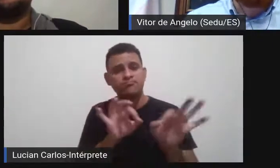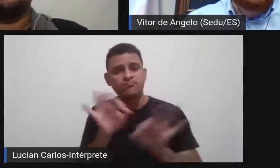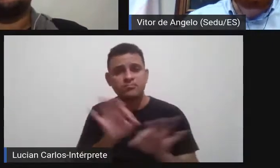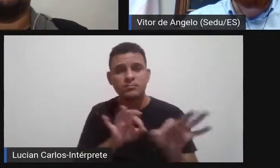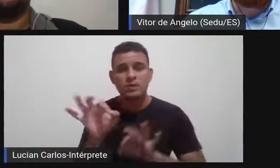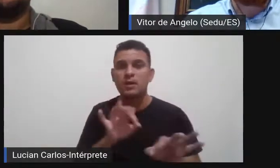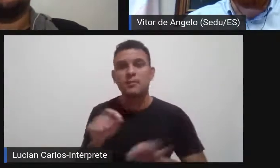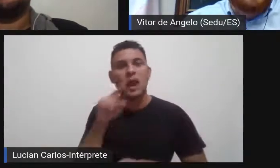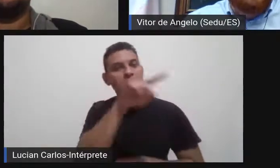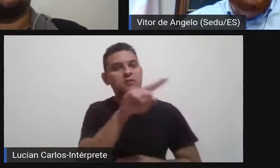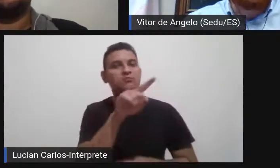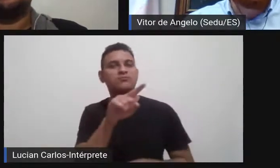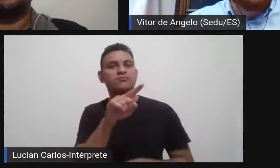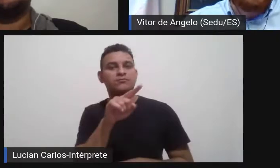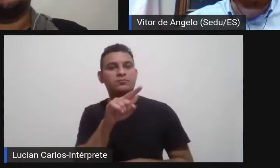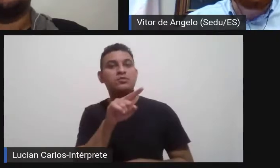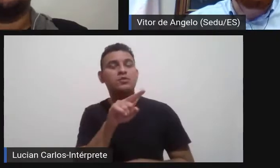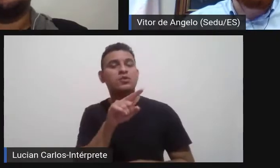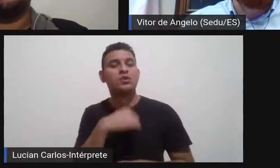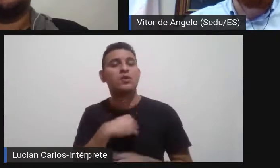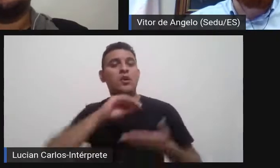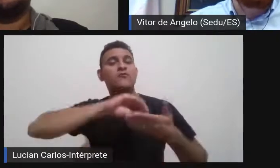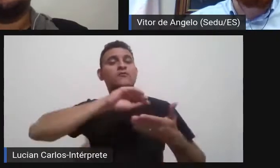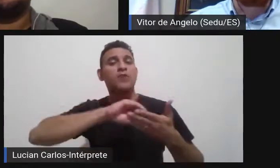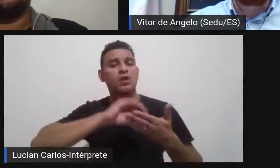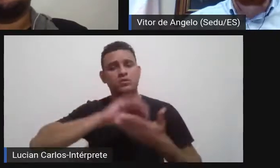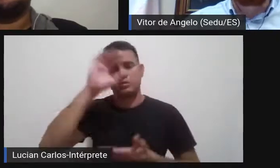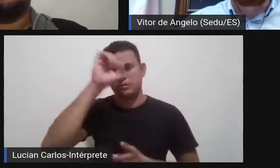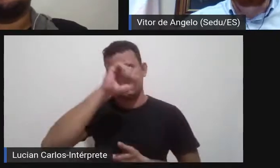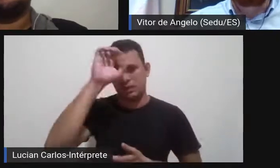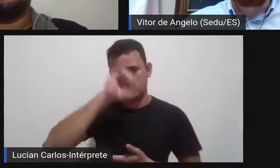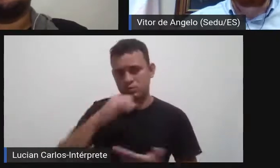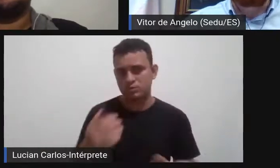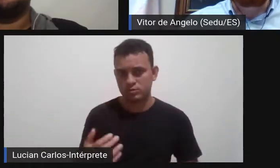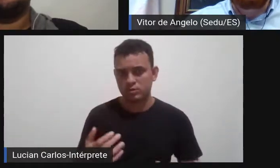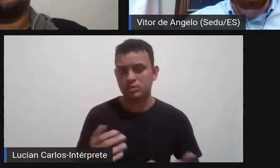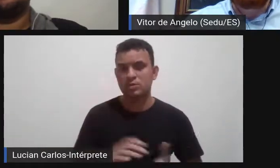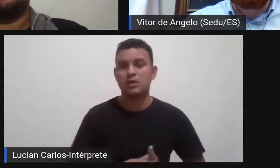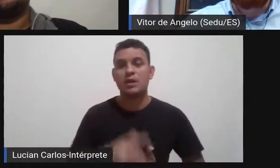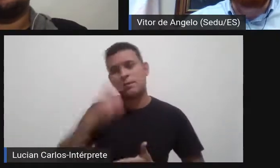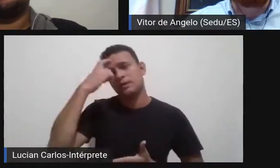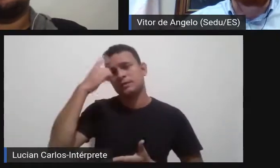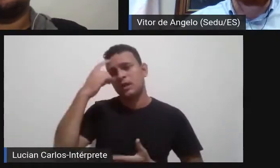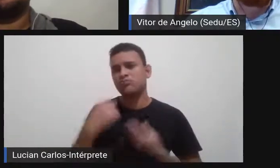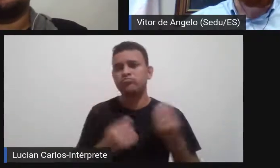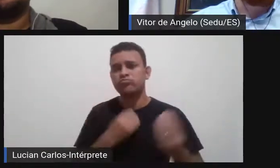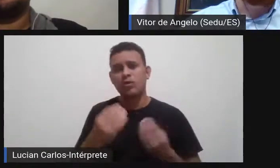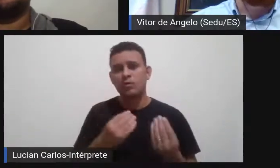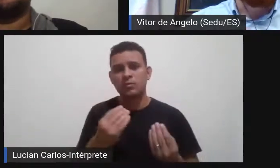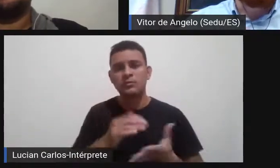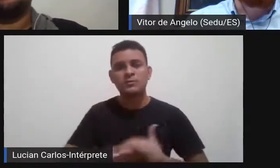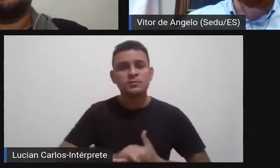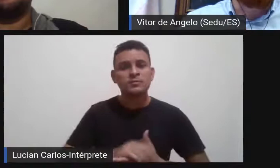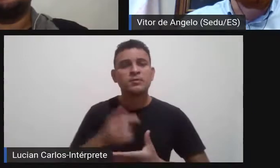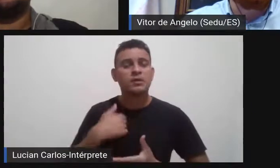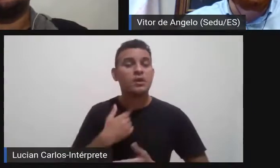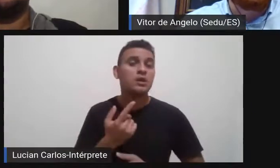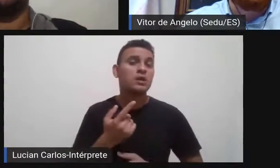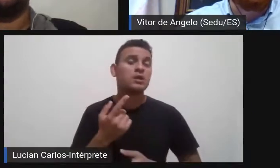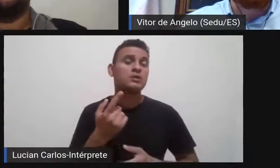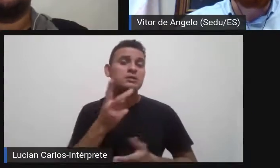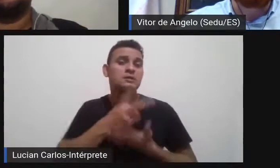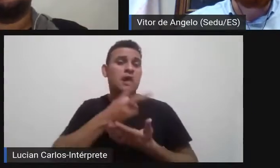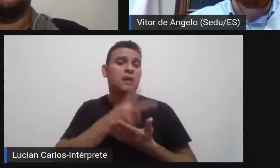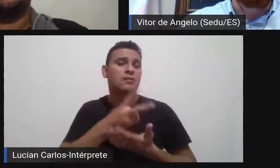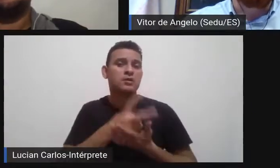para ir atrás do seu déficit de aprendizagem, né? Então, pensar nessa customização, que é algo que a gente nem sempre tem em vista